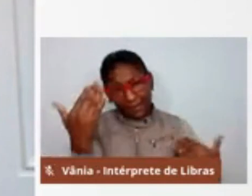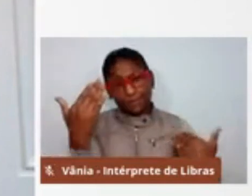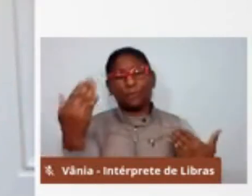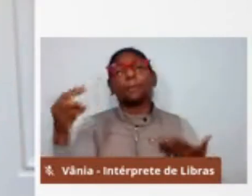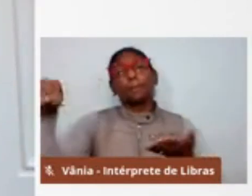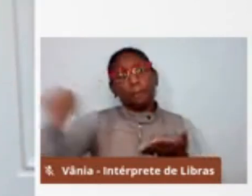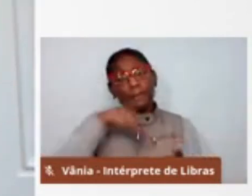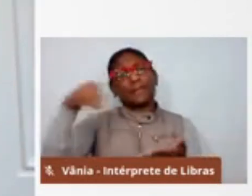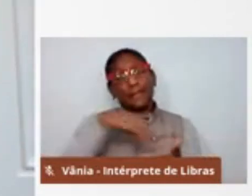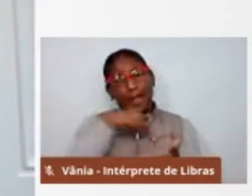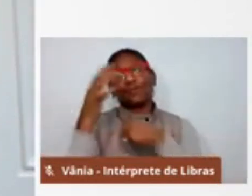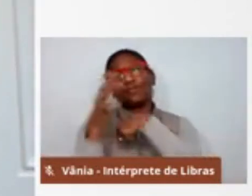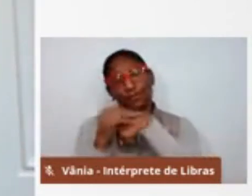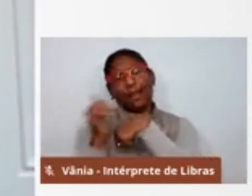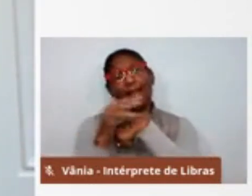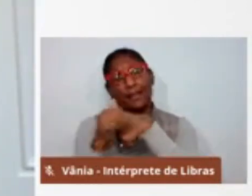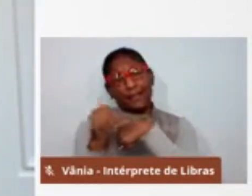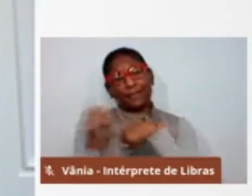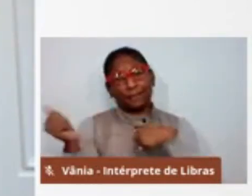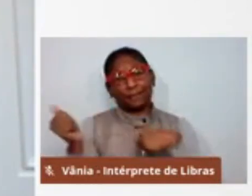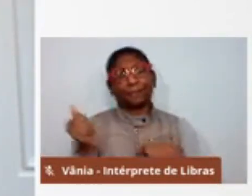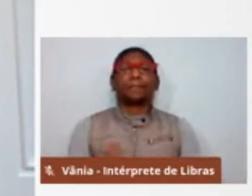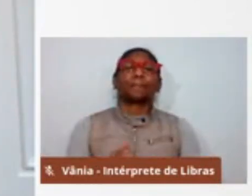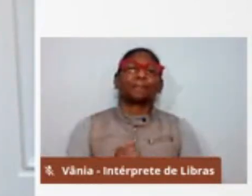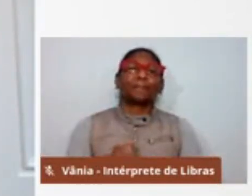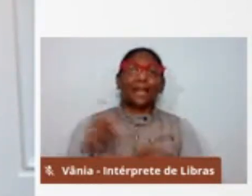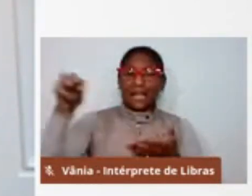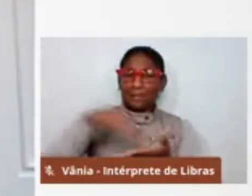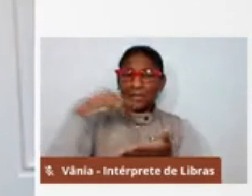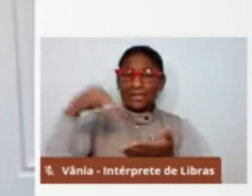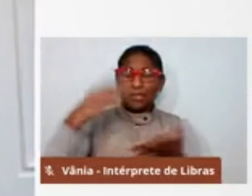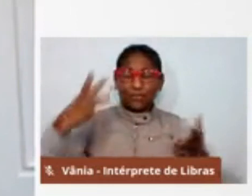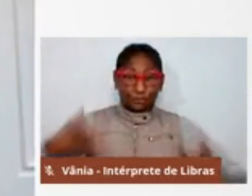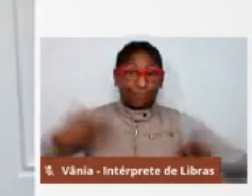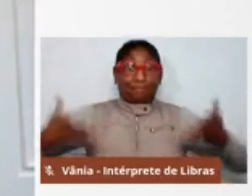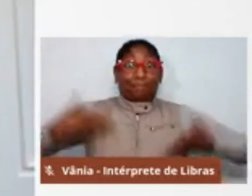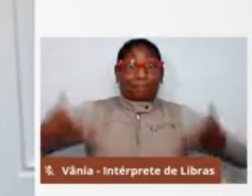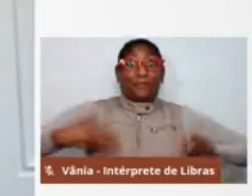mensagens de carinho, as mensagens que me estimulam aqui